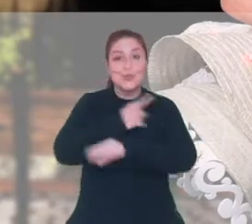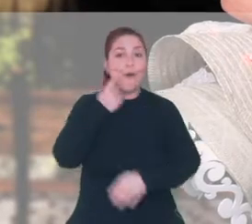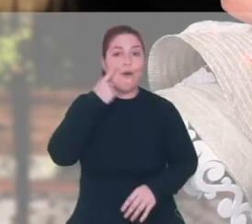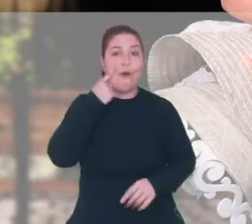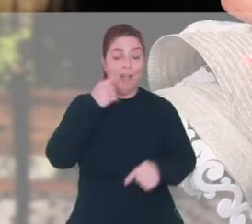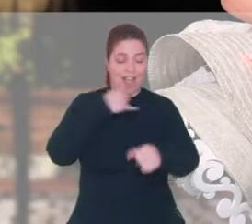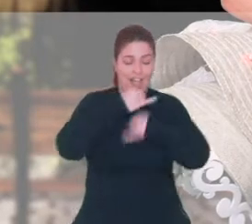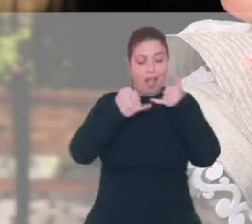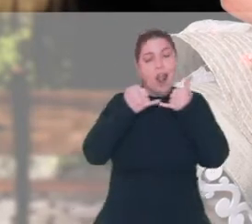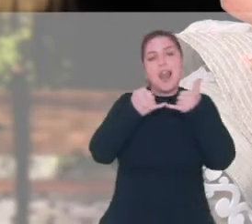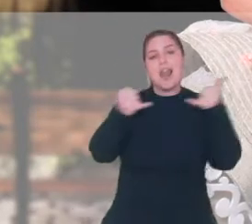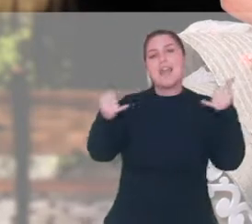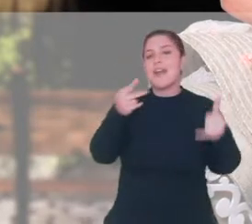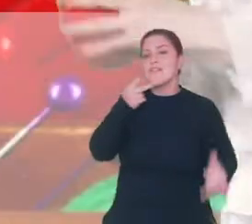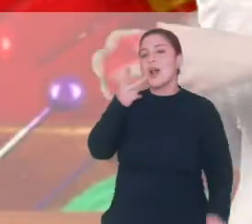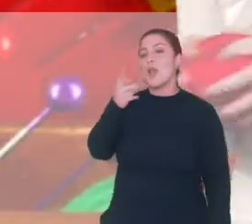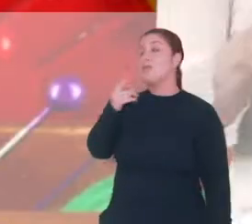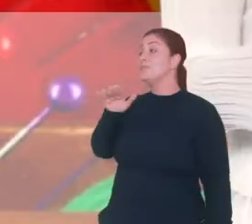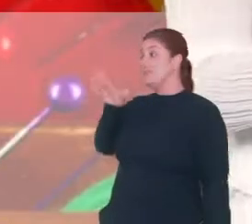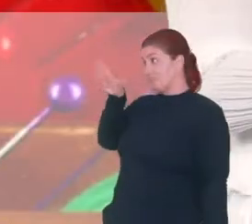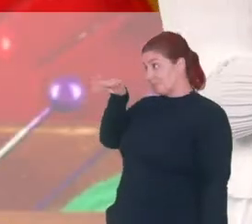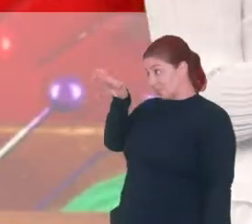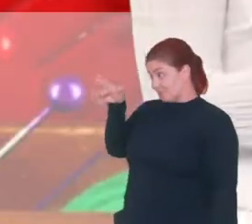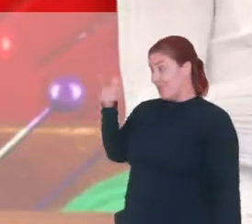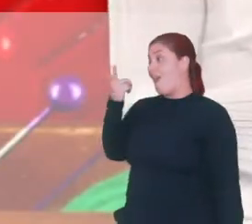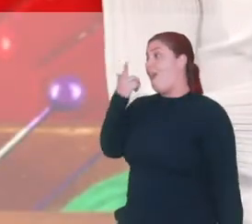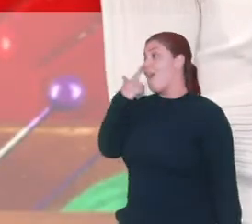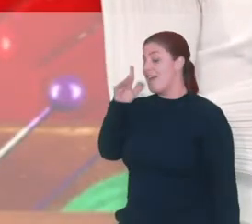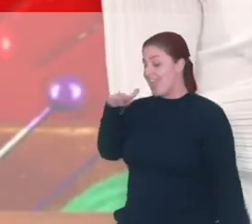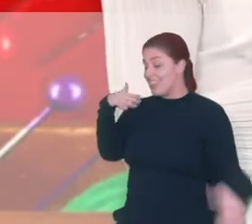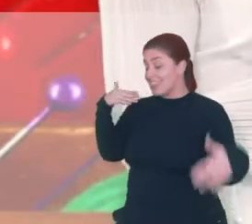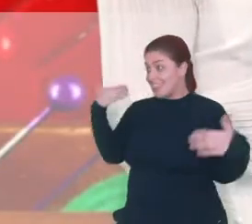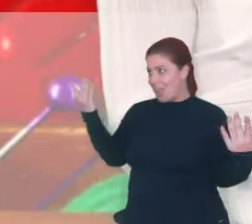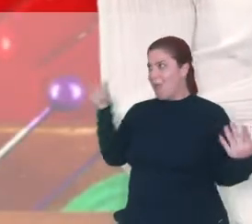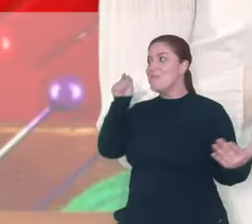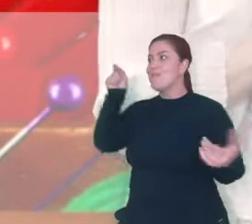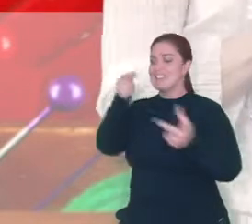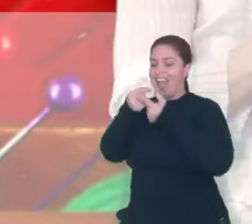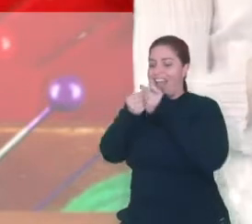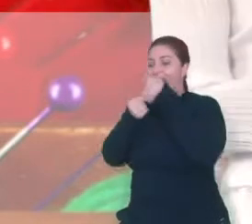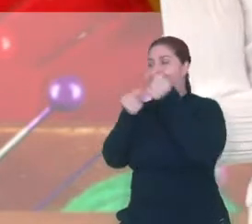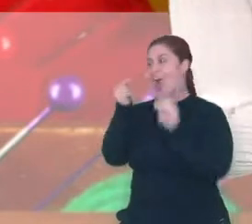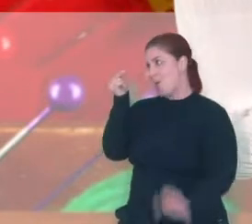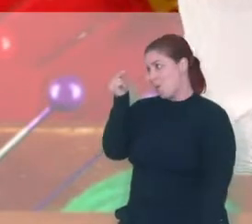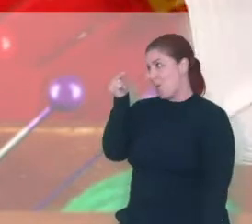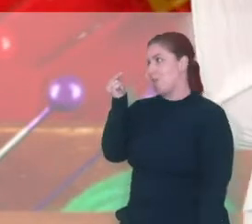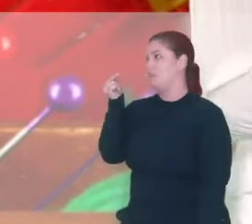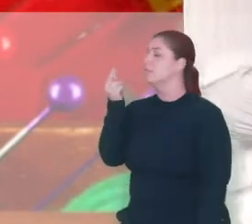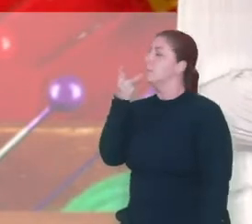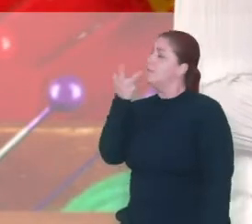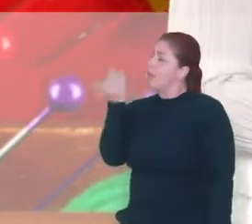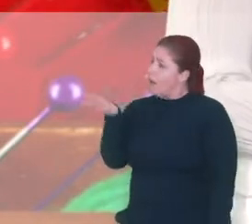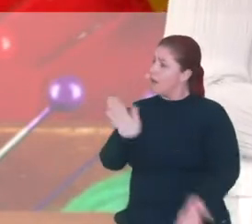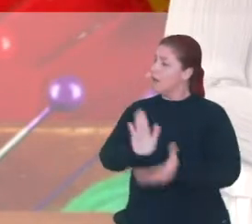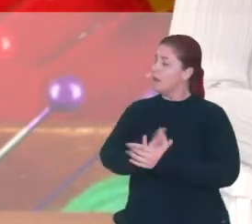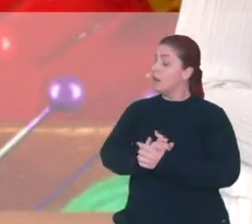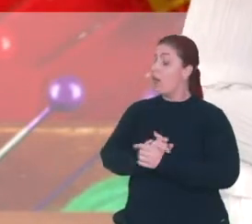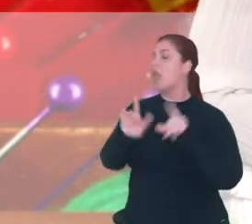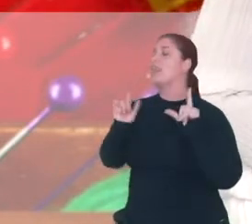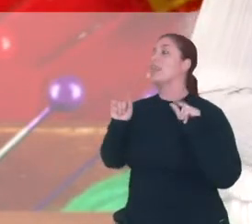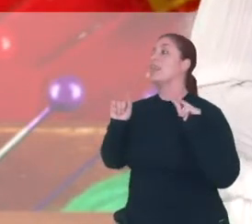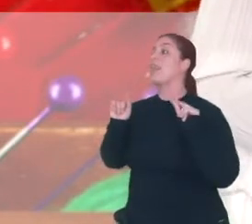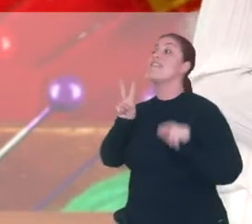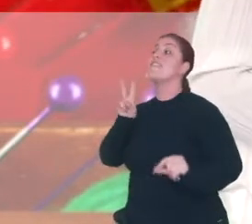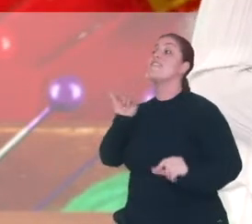linha interrompeu o silêncio. E então, dona Agulha, diga-me agora, quem é que vai